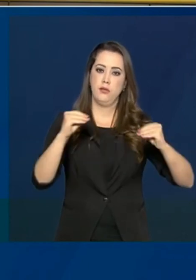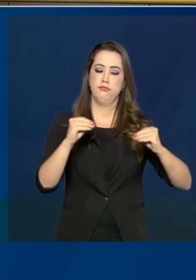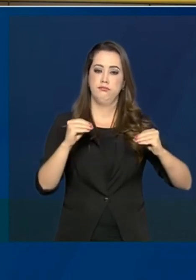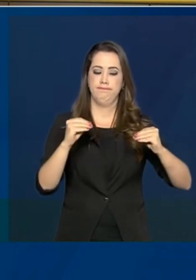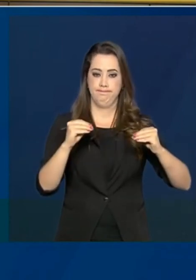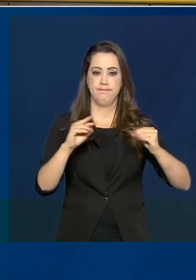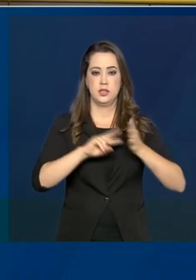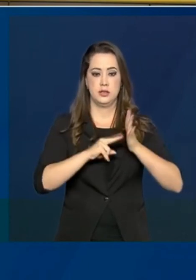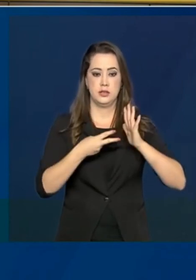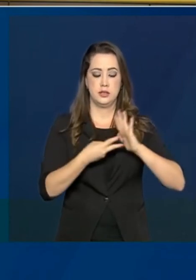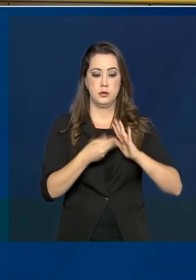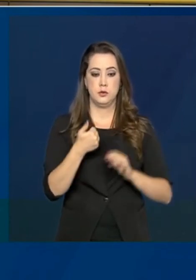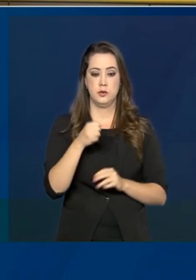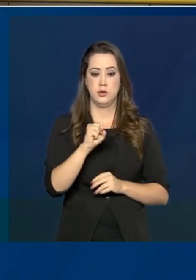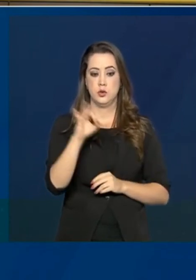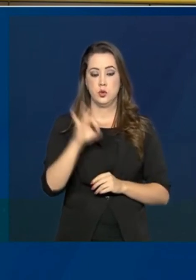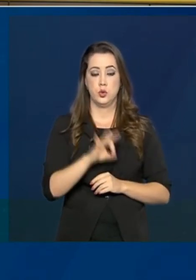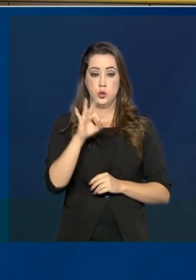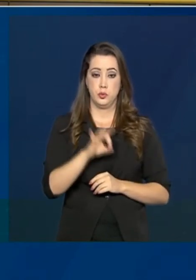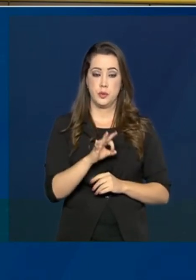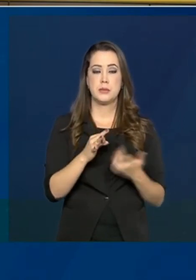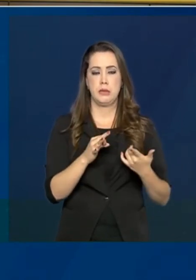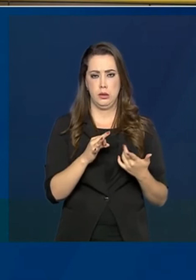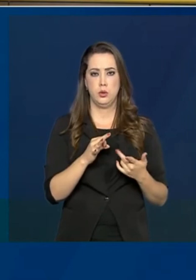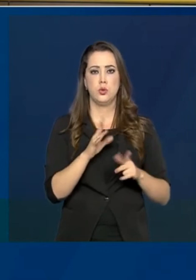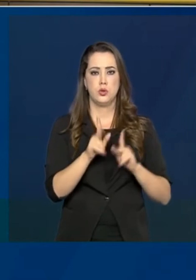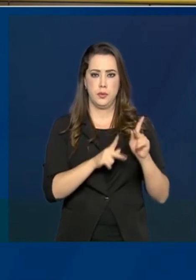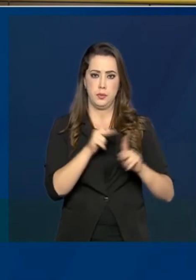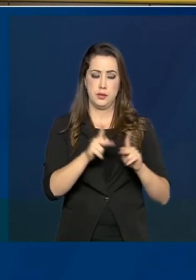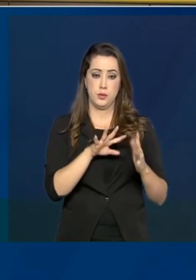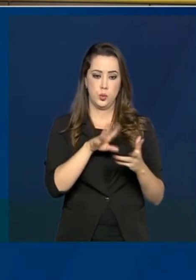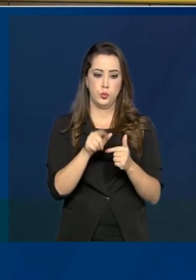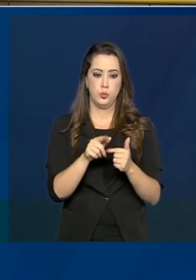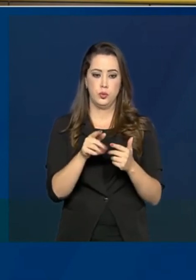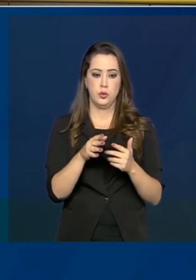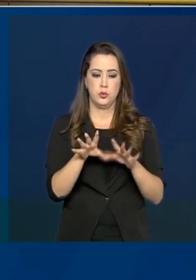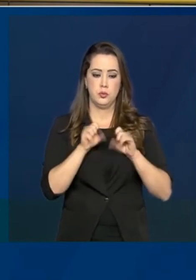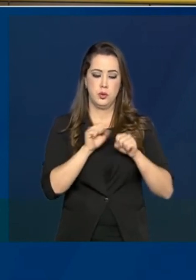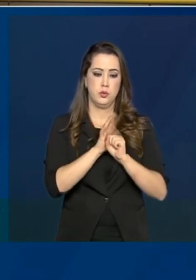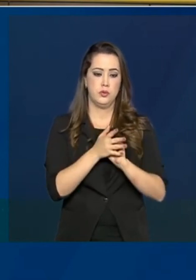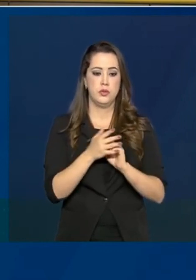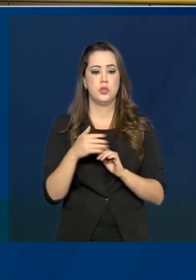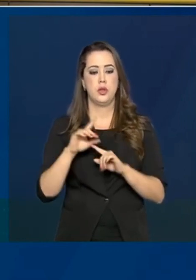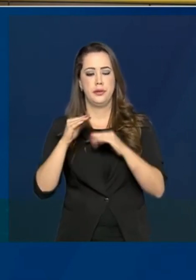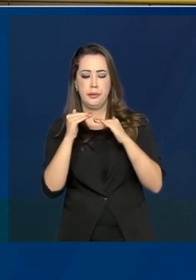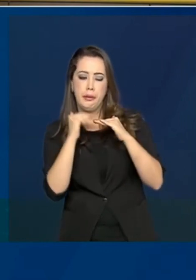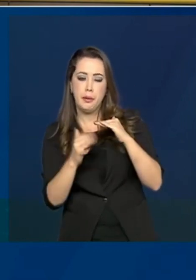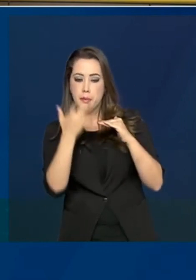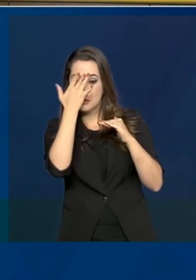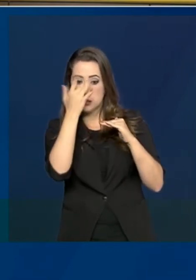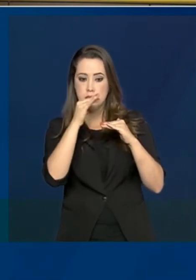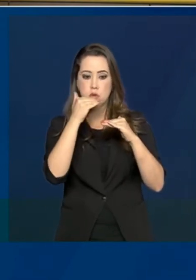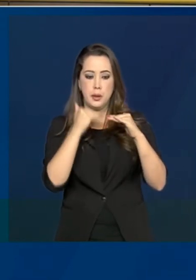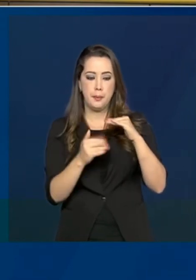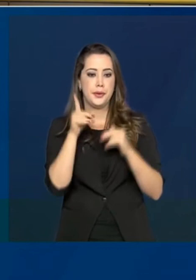18% do total de pessoas recuperadas no mundo, seguido de Índia, Estados Unidos e Rússia e demais países. Ao todo,